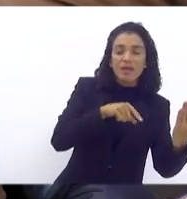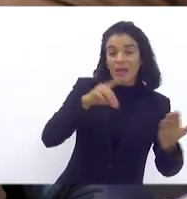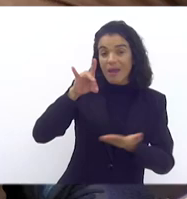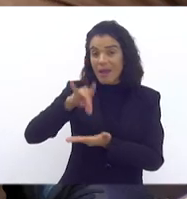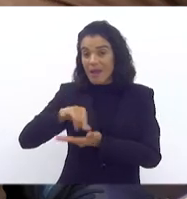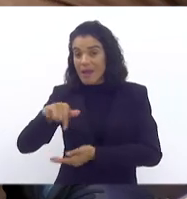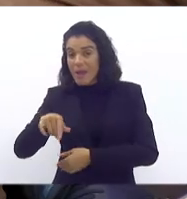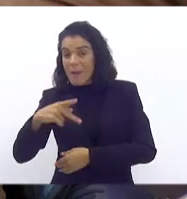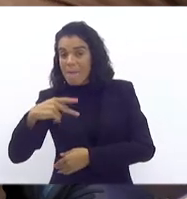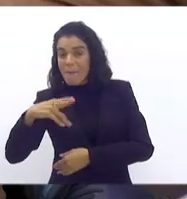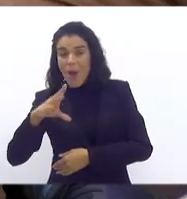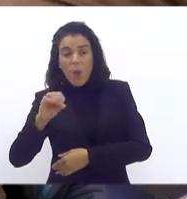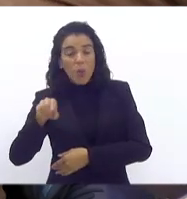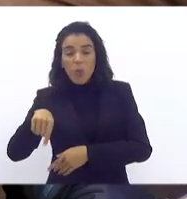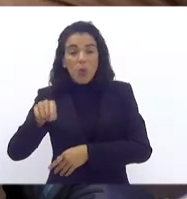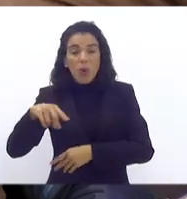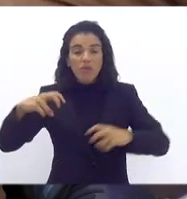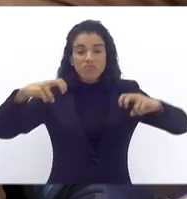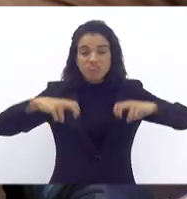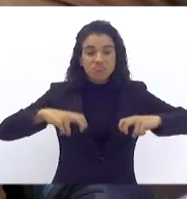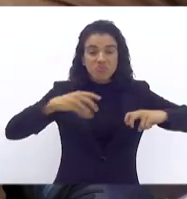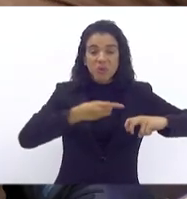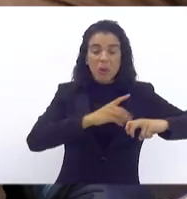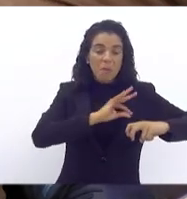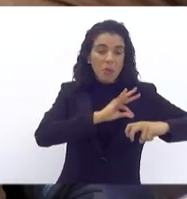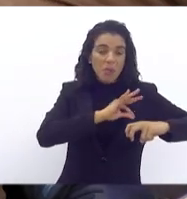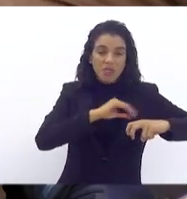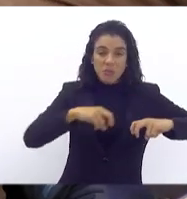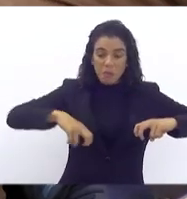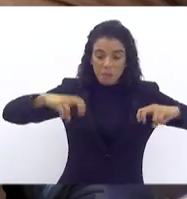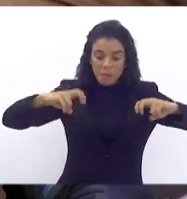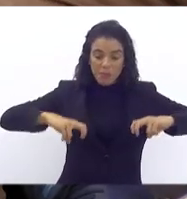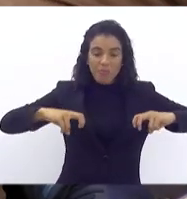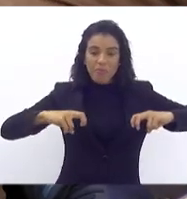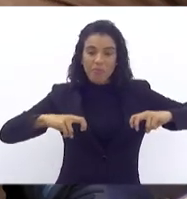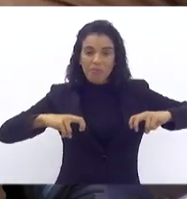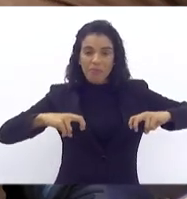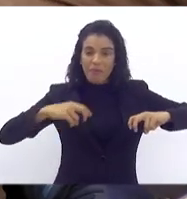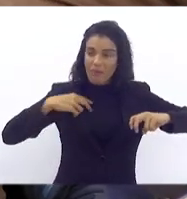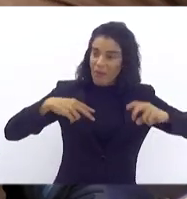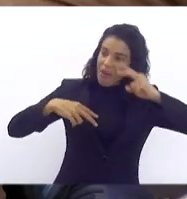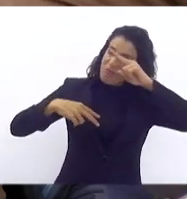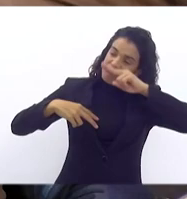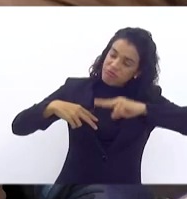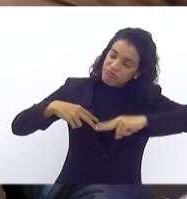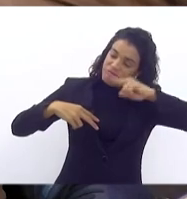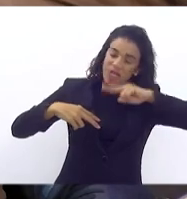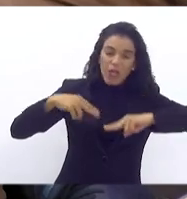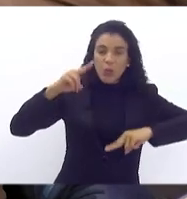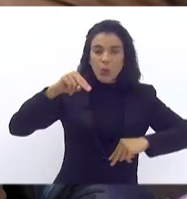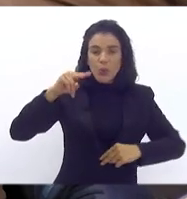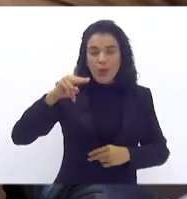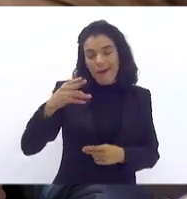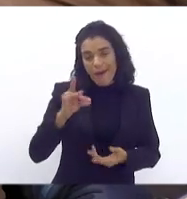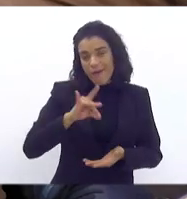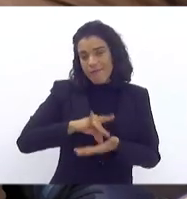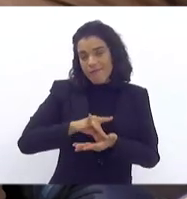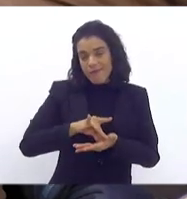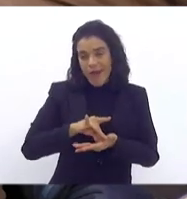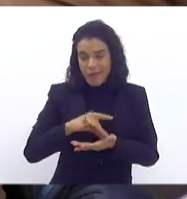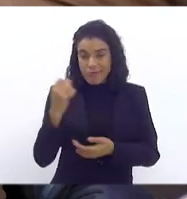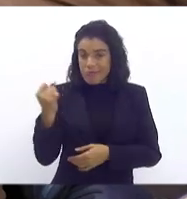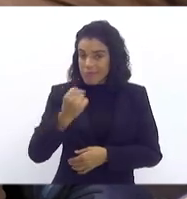Paulo Paulo nunca foi ouvido pela polícia Então esse é um fato muito grave eh é um fato que